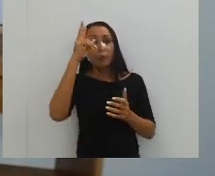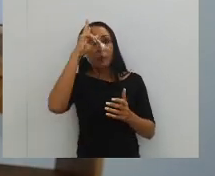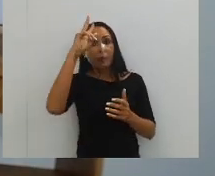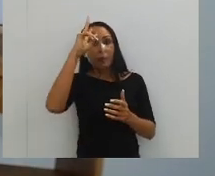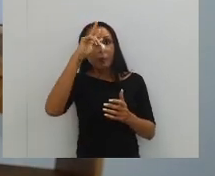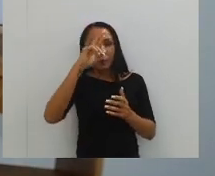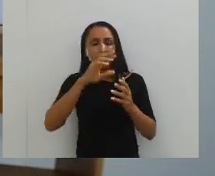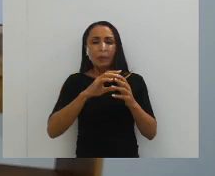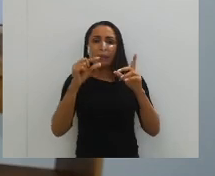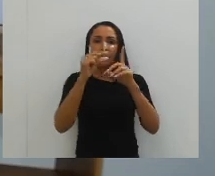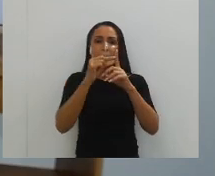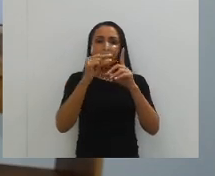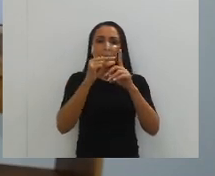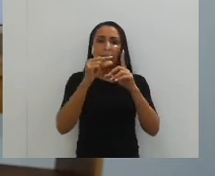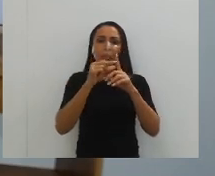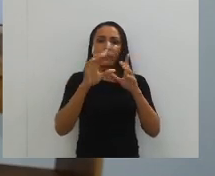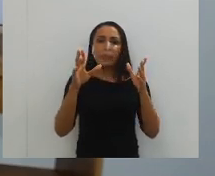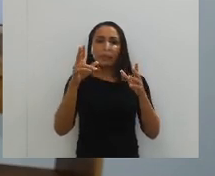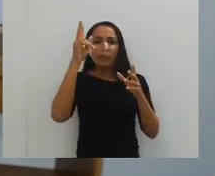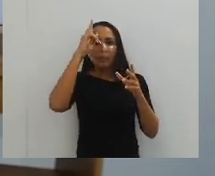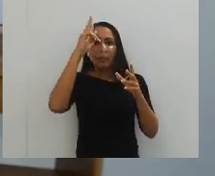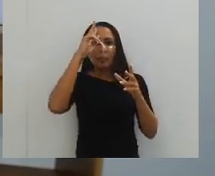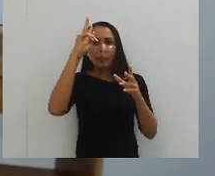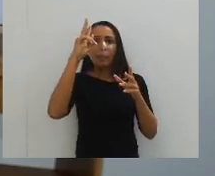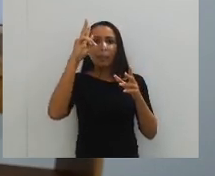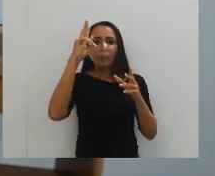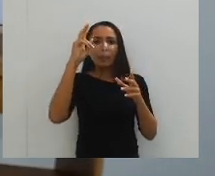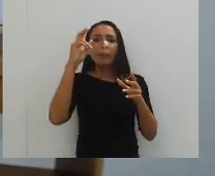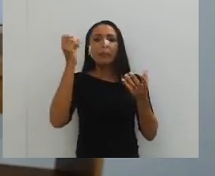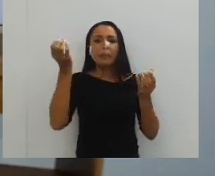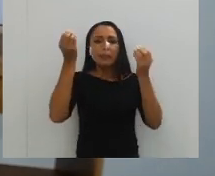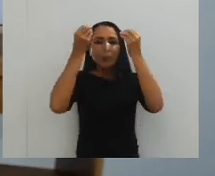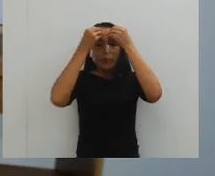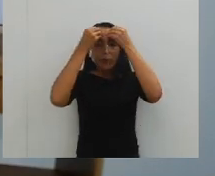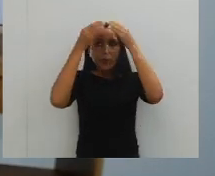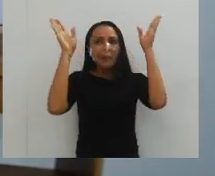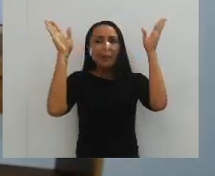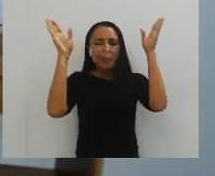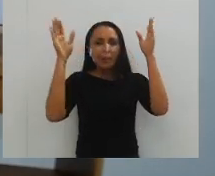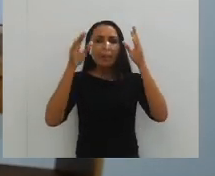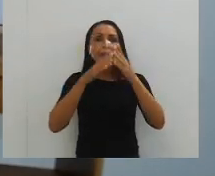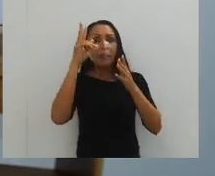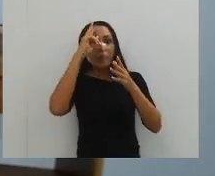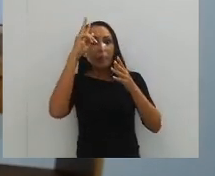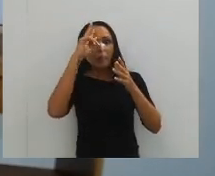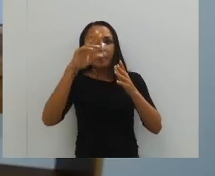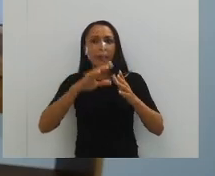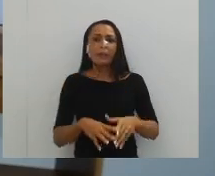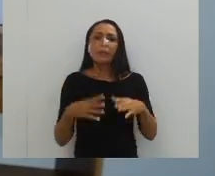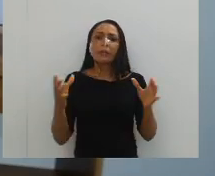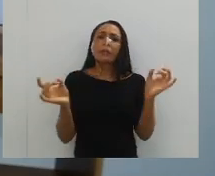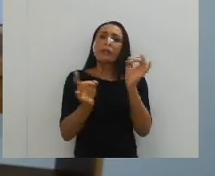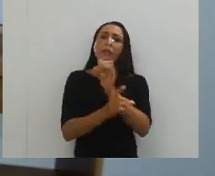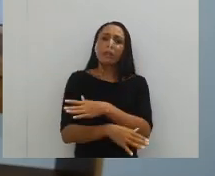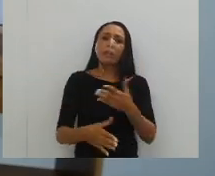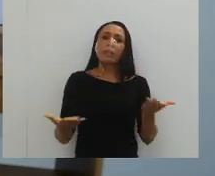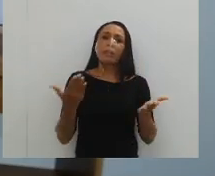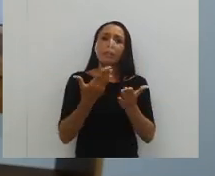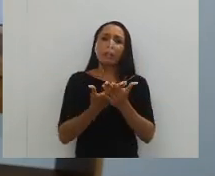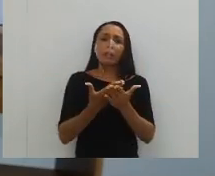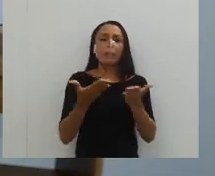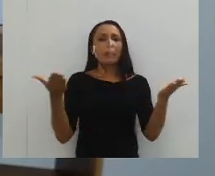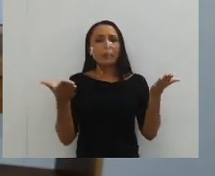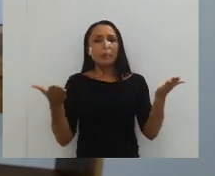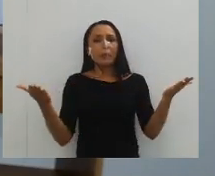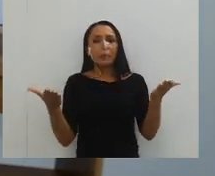dessa palavra ou colocou na prova dó, ré, fi, có, fá, gé, você mata qualquer questão disso aí, tá? E com isso, menino, a gente termina essa parte da taxonomia de